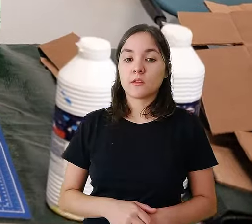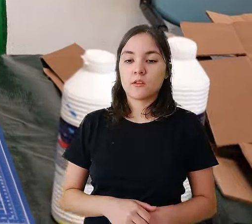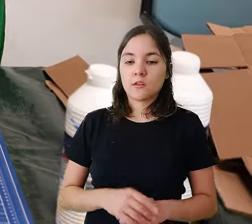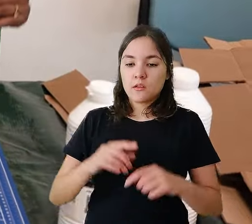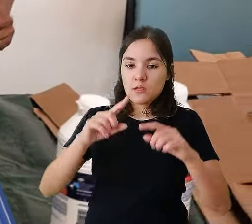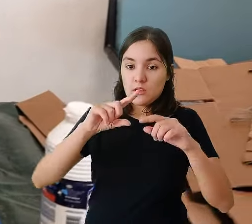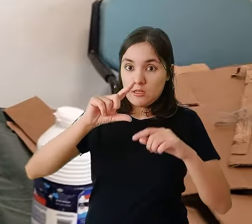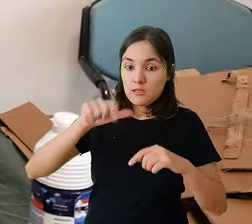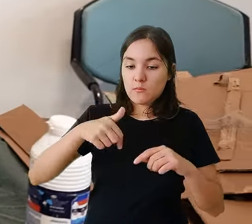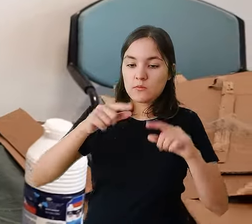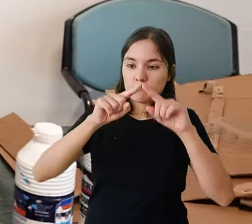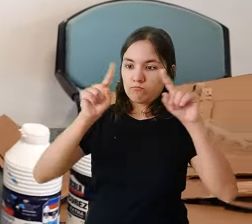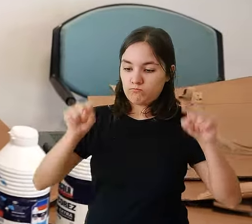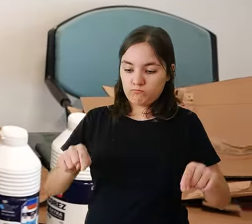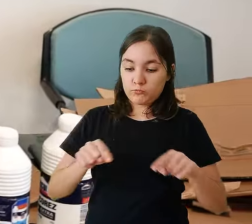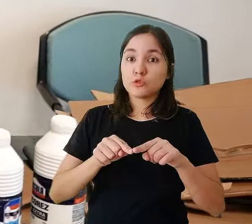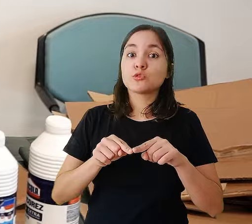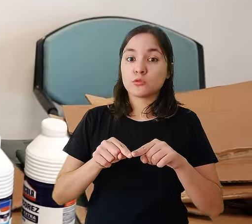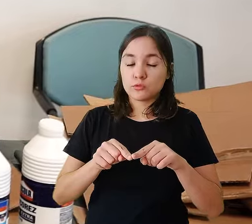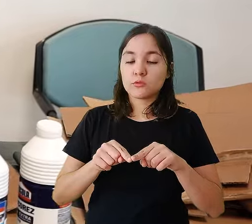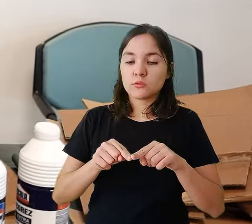Aí fazendo um quadradinho no papelão,